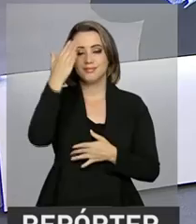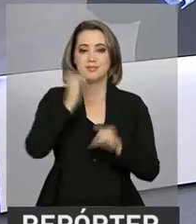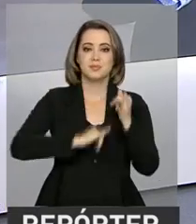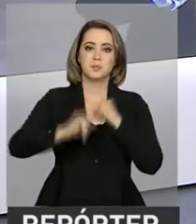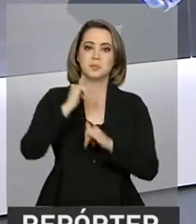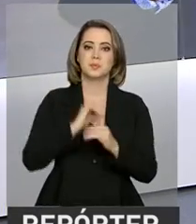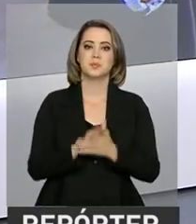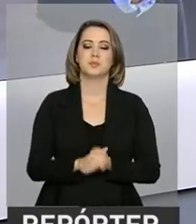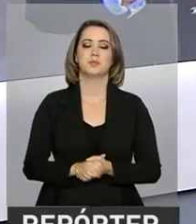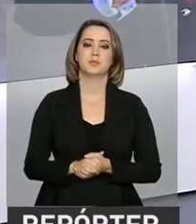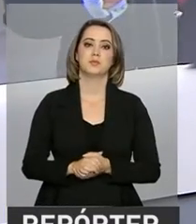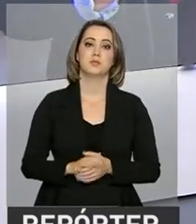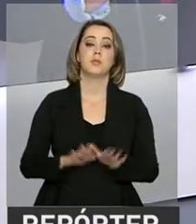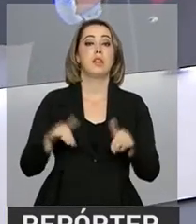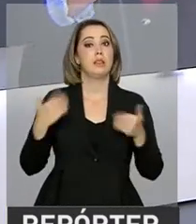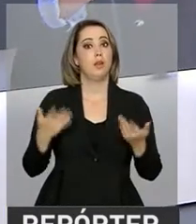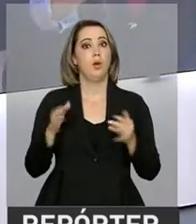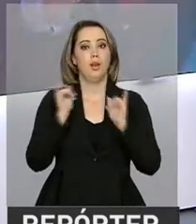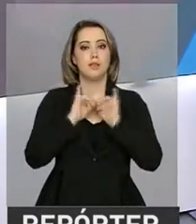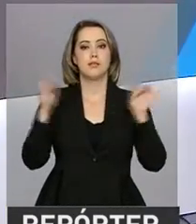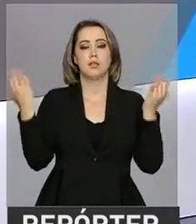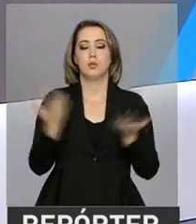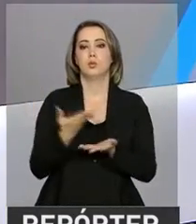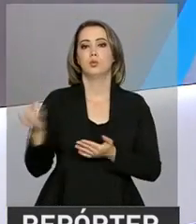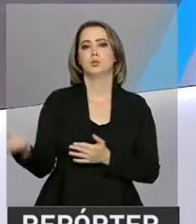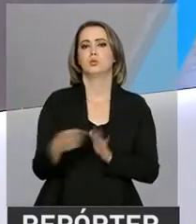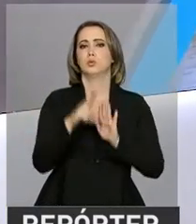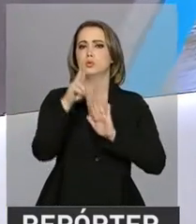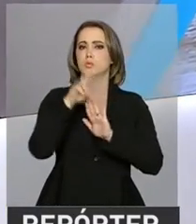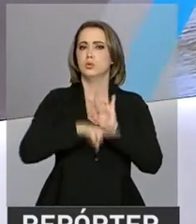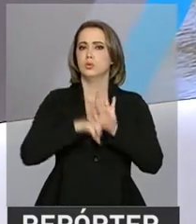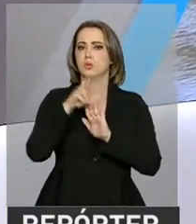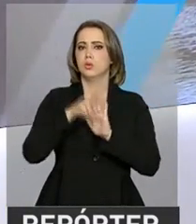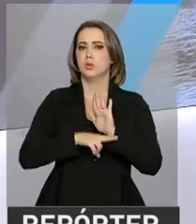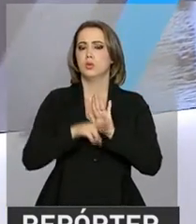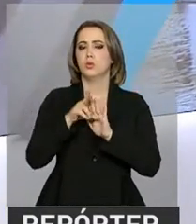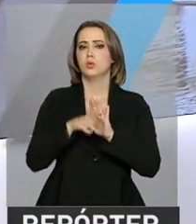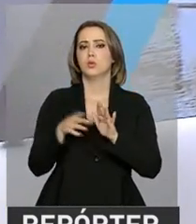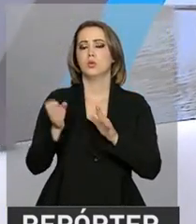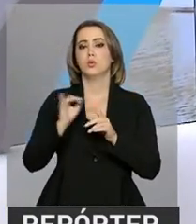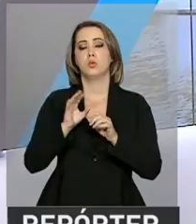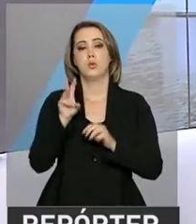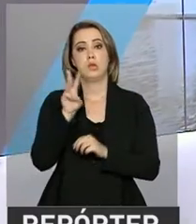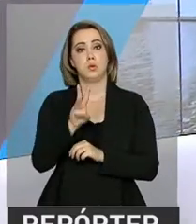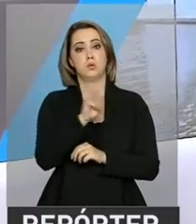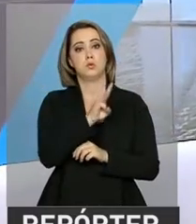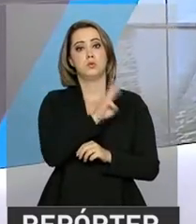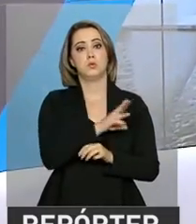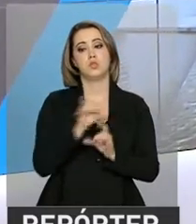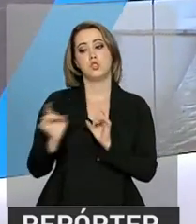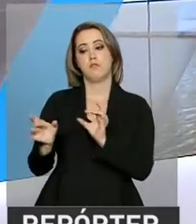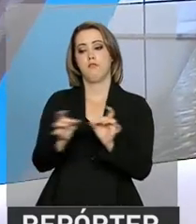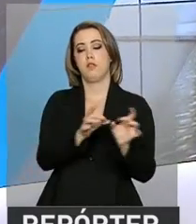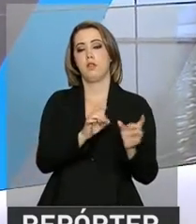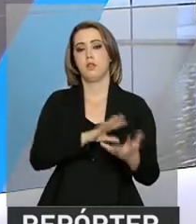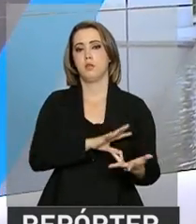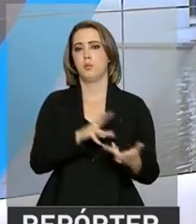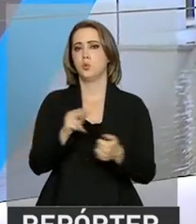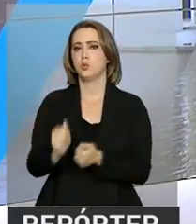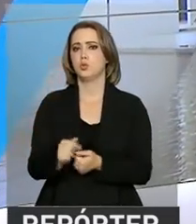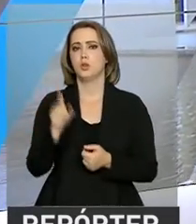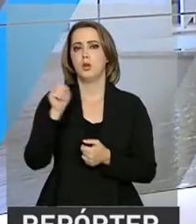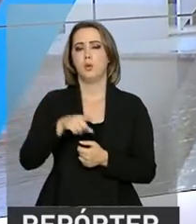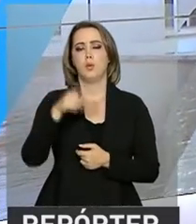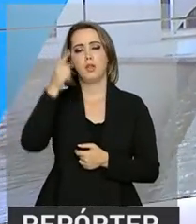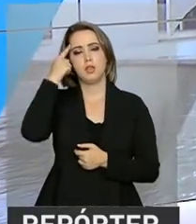informações e olha foi lançado hoje o novo processo de exportações do portal único do comércio exterior a idéia